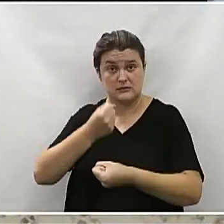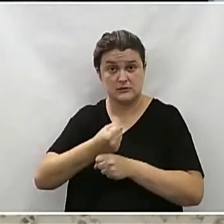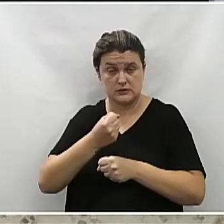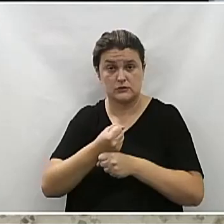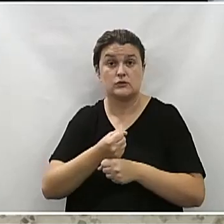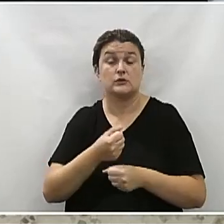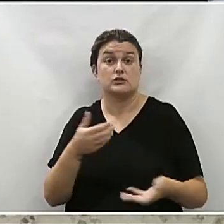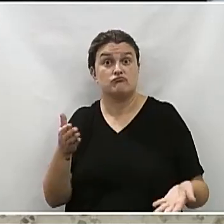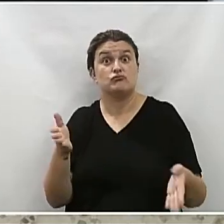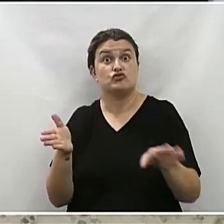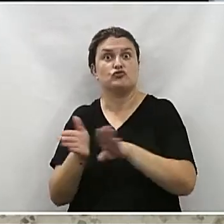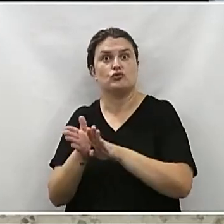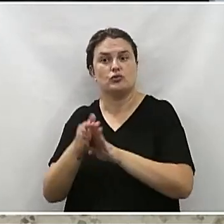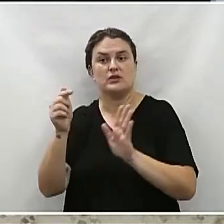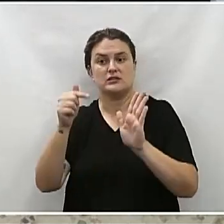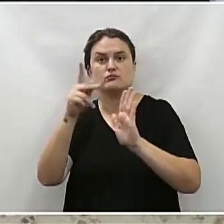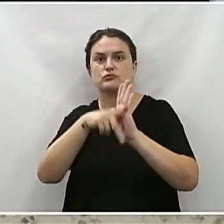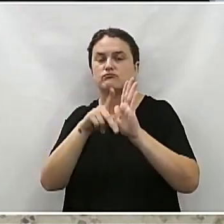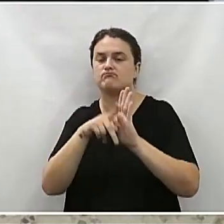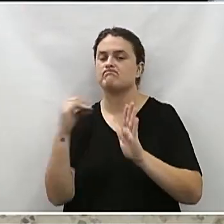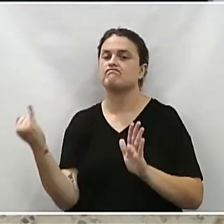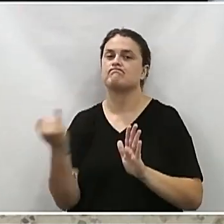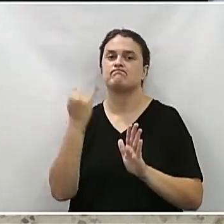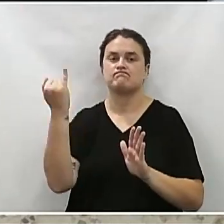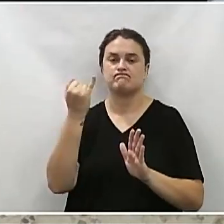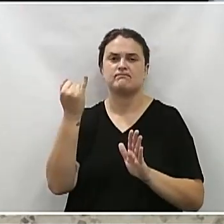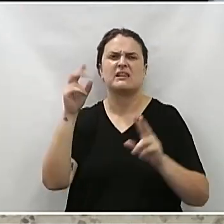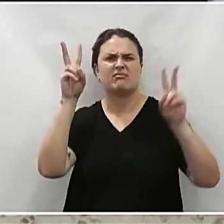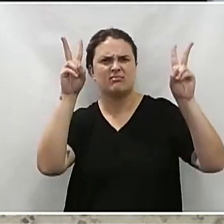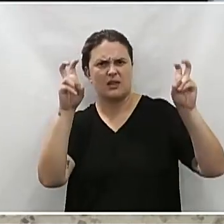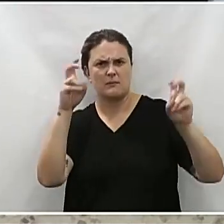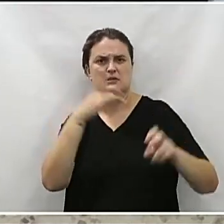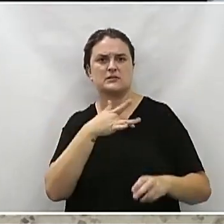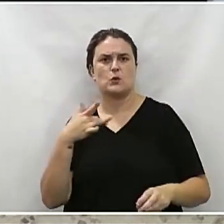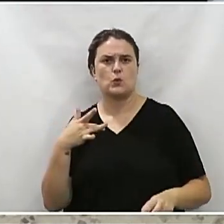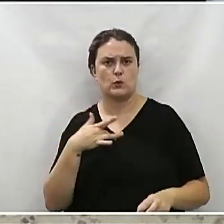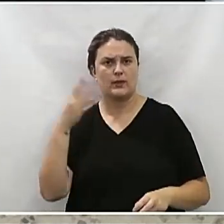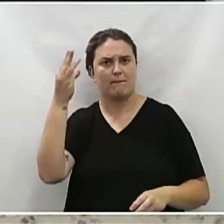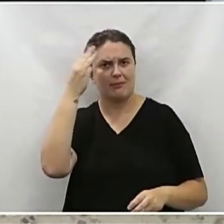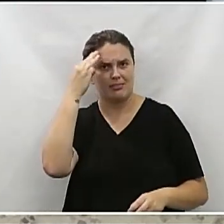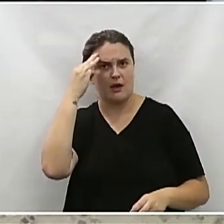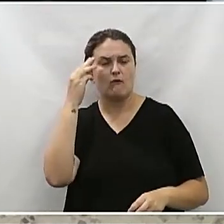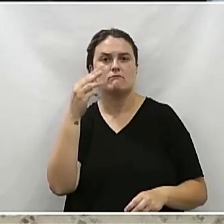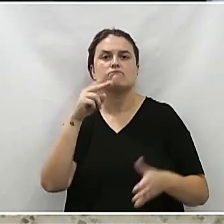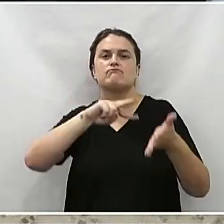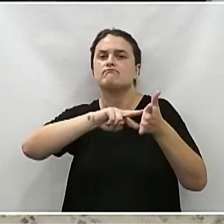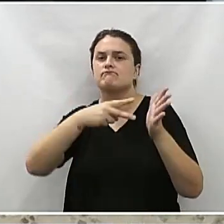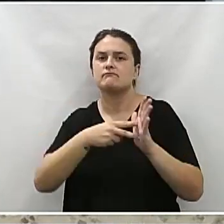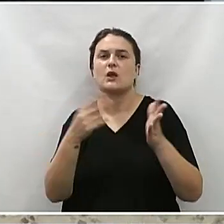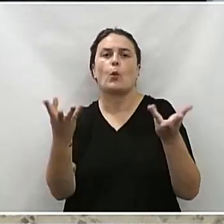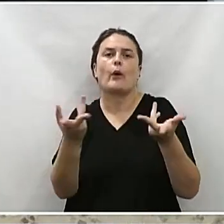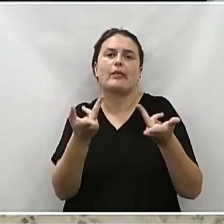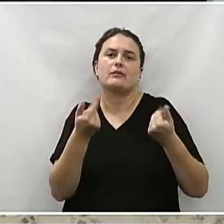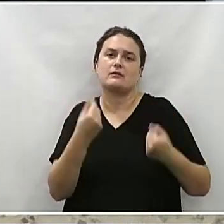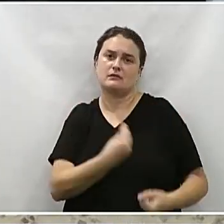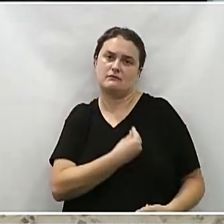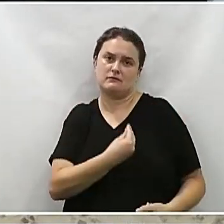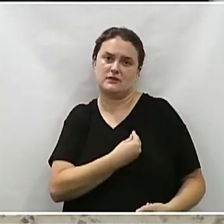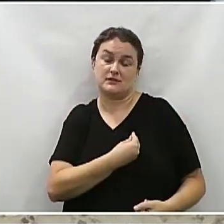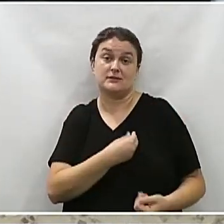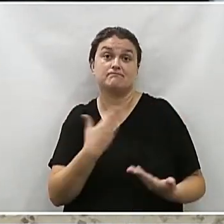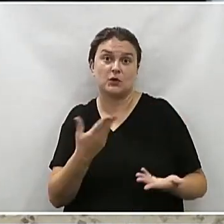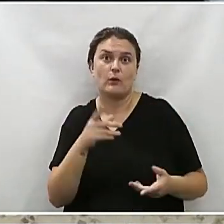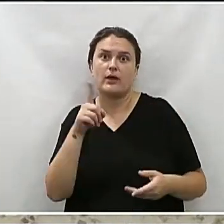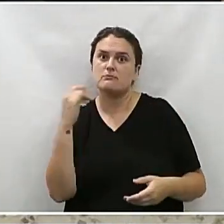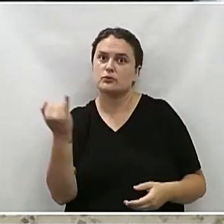chegando a um projeto tão importante como esse. Quando se fala em saúde mental, fala em qualidade de vida e, por que não, encontro as nossas